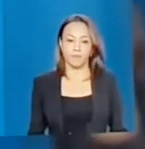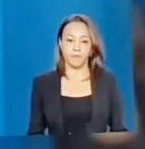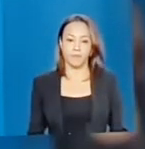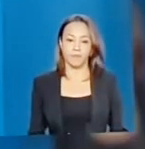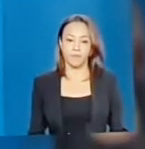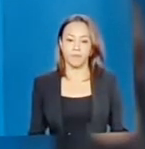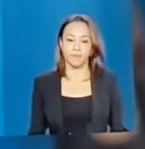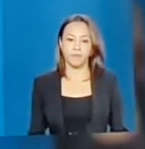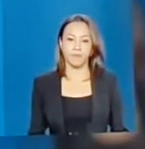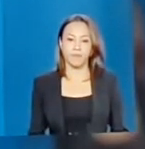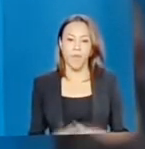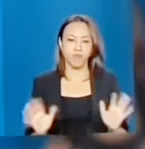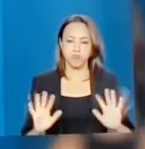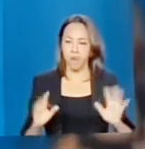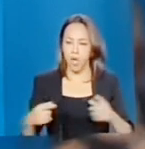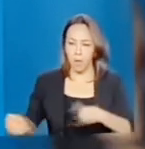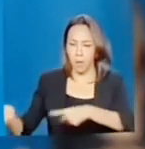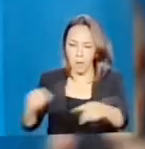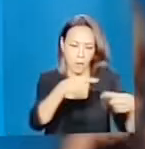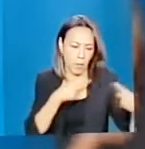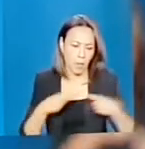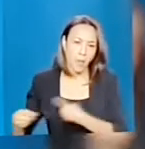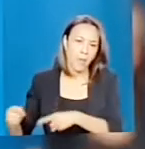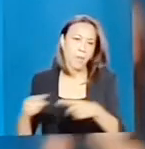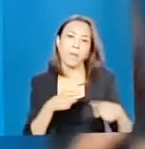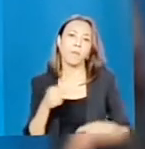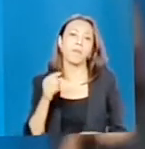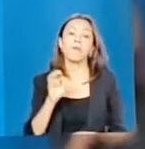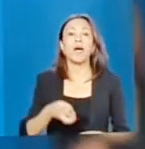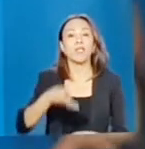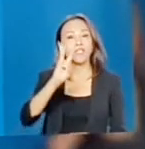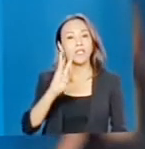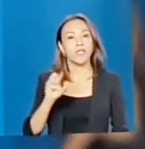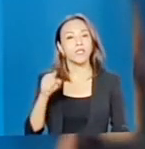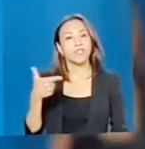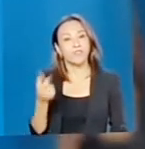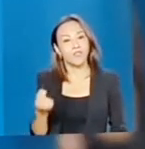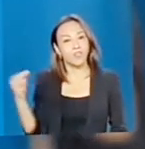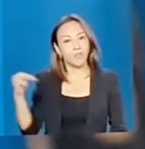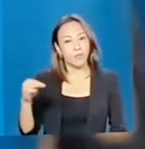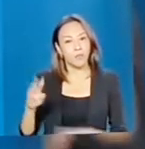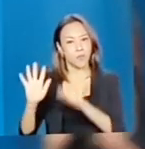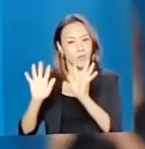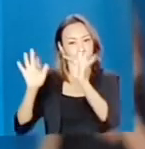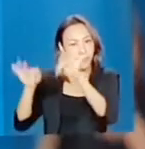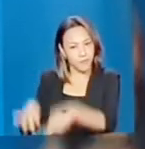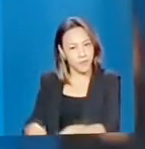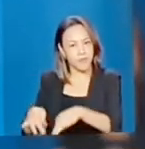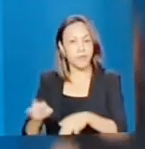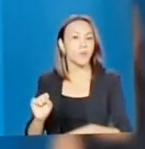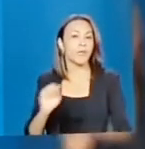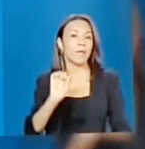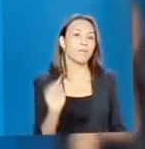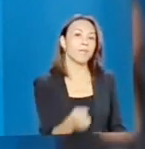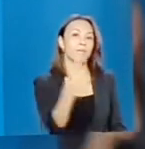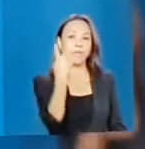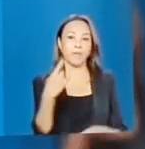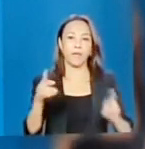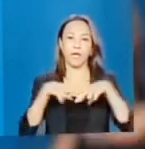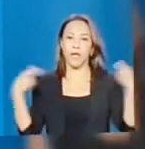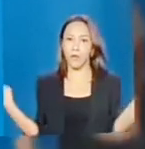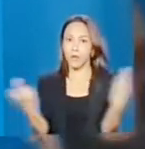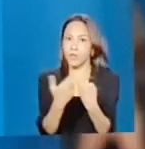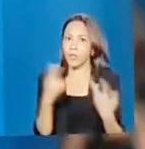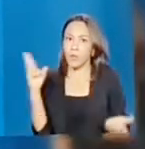Nada mais havendo a discutir, às 15 horas e 20 minutos fica encerrada a primeira reunião extraordinária